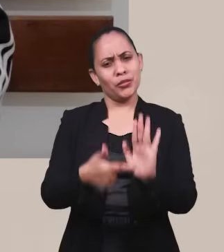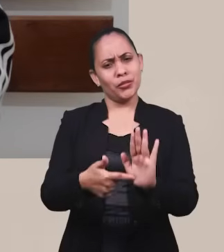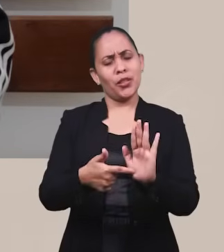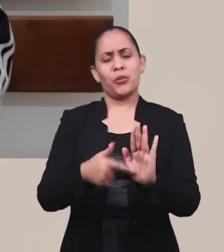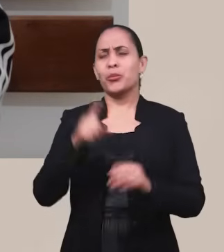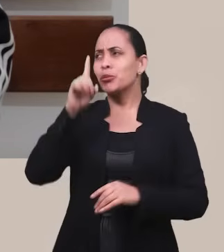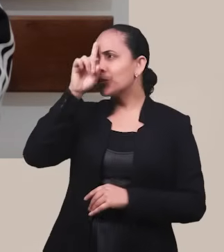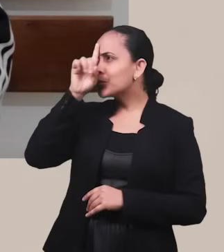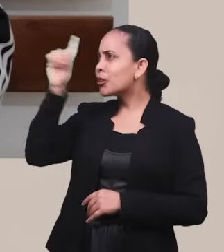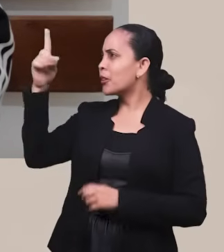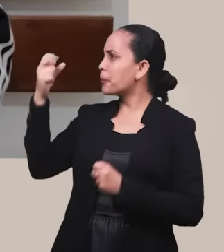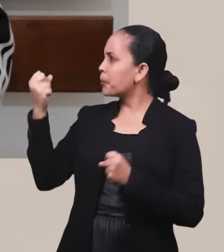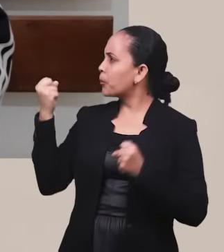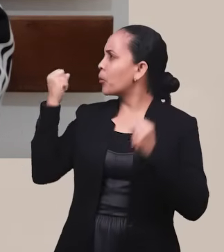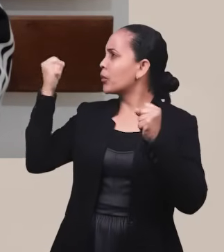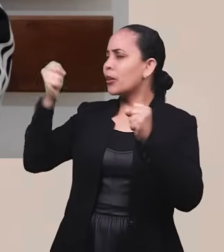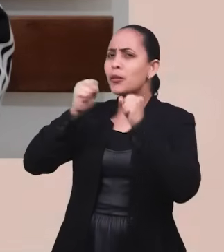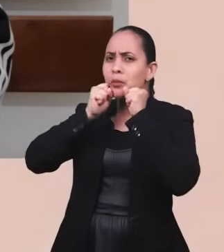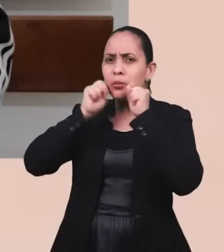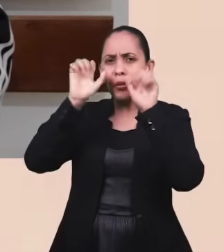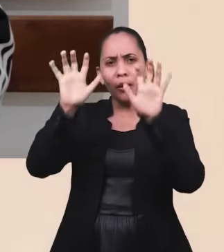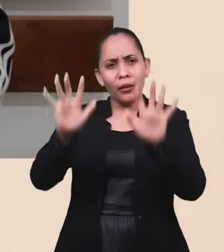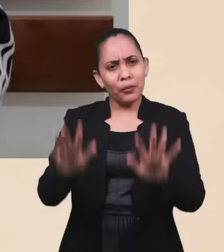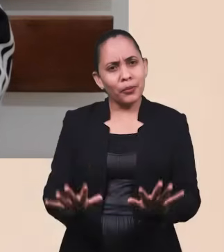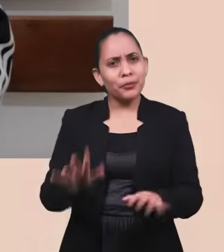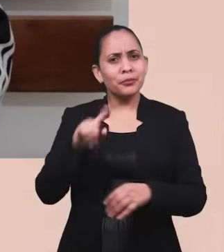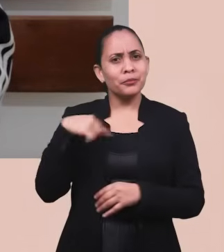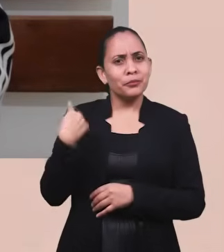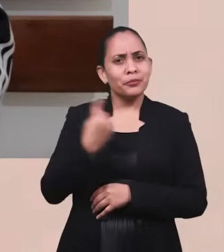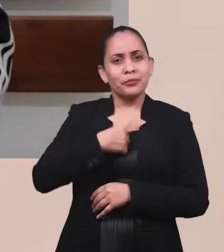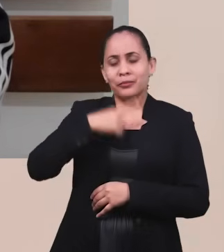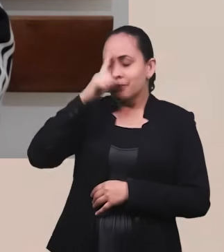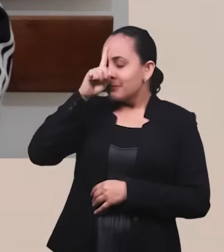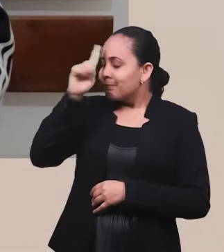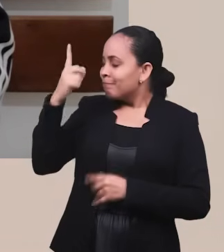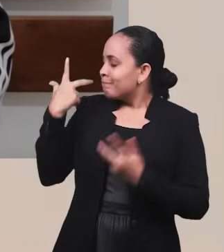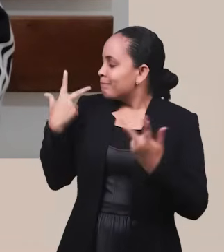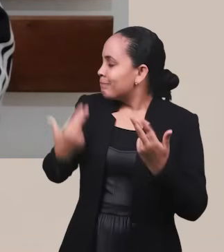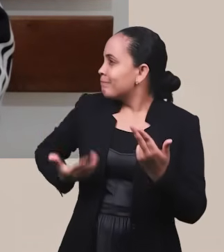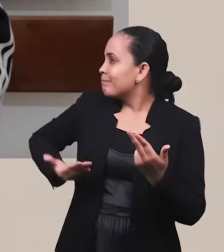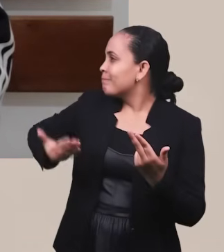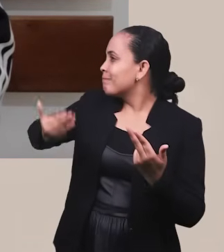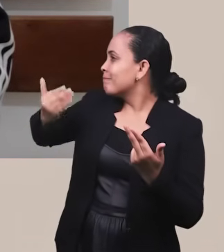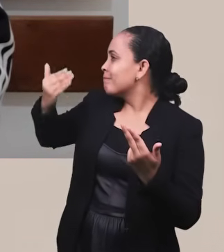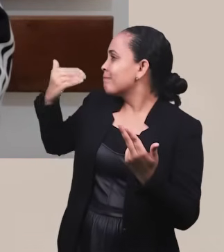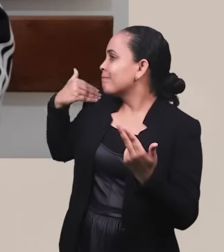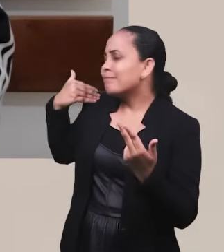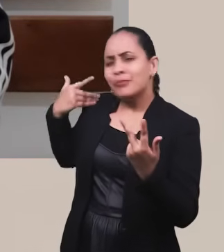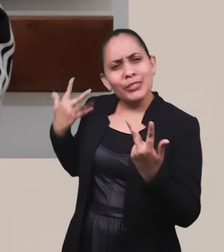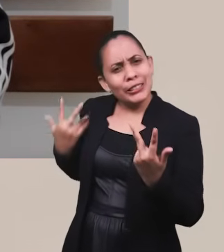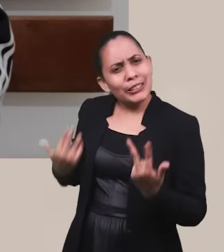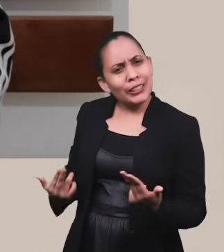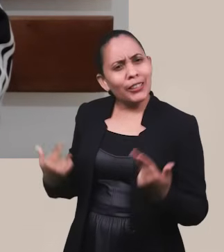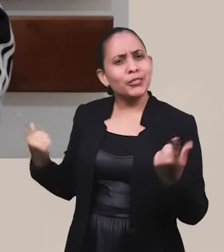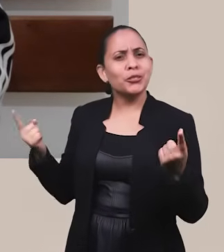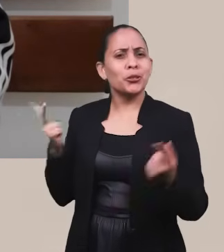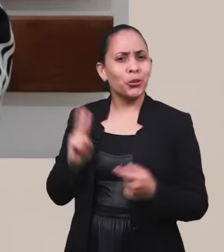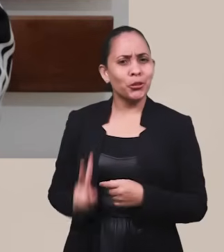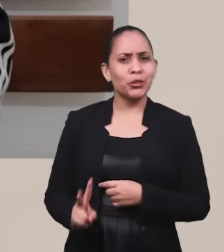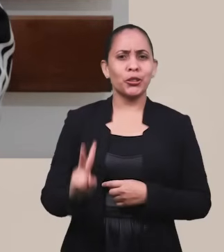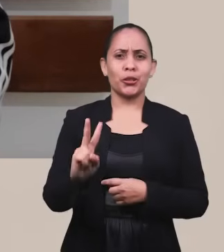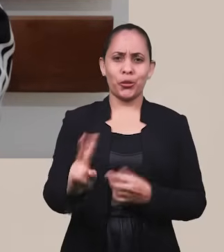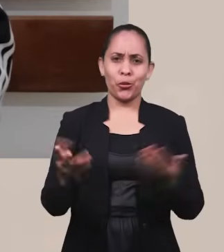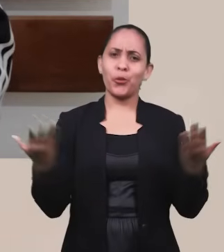quanto o nosso Deus é poderoso. O nosso Deus é o mesmo que fazia milagre ontem. Ele continua